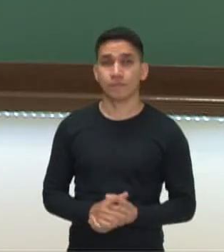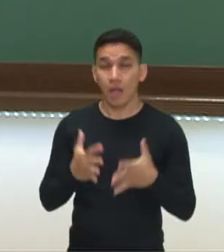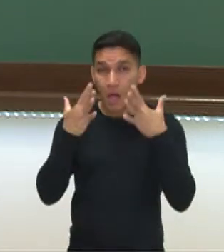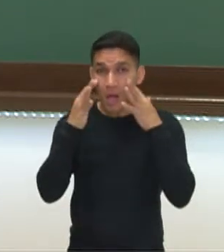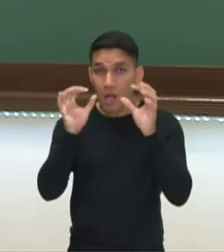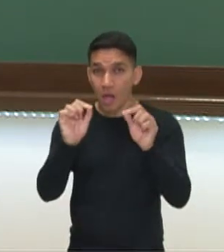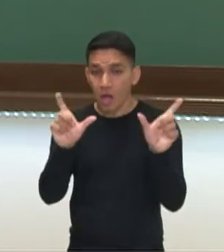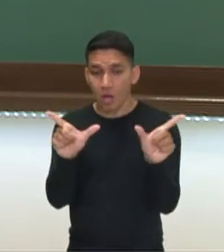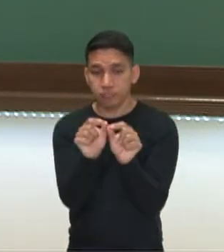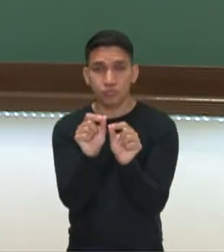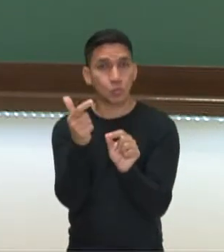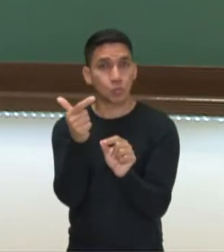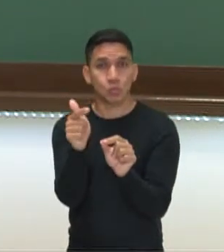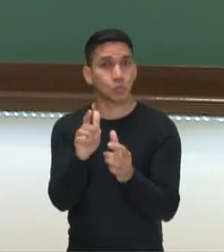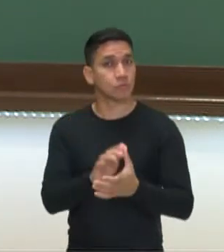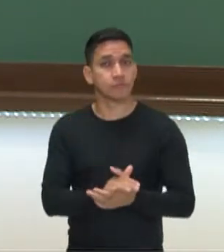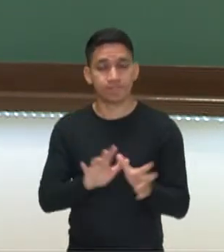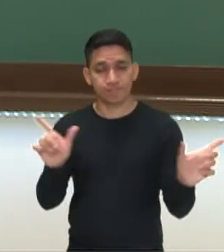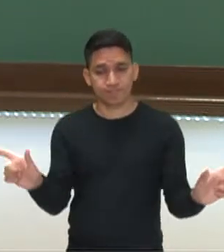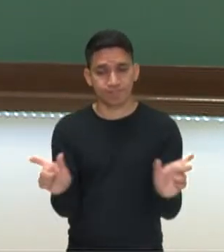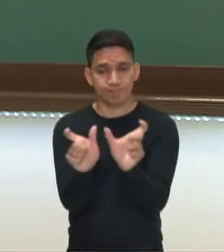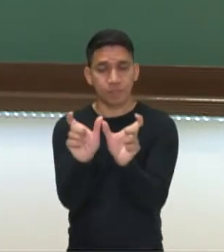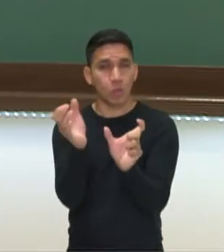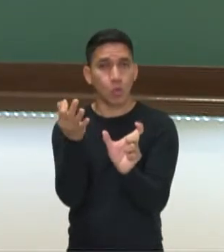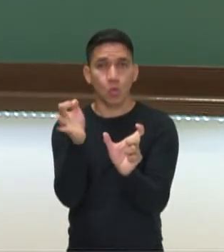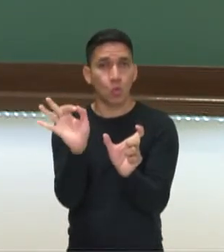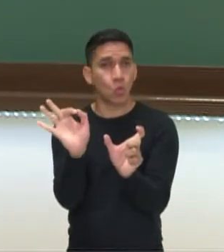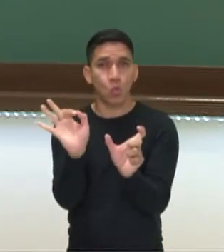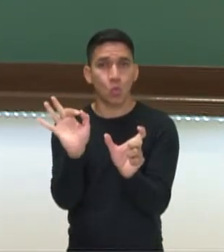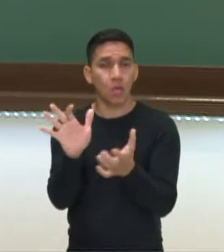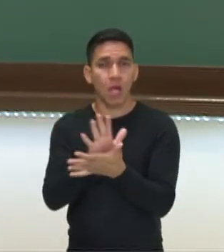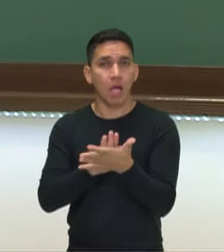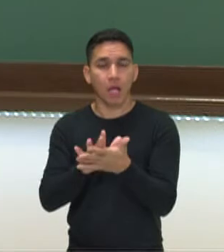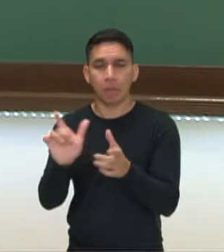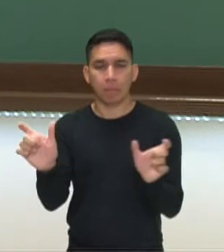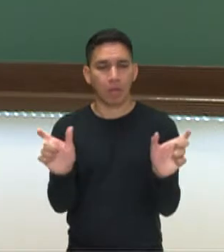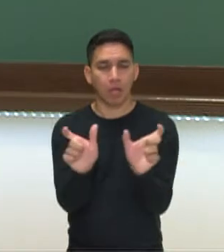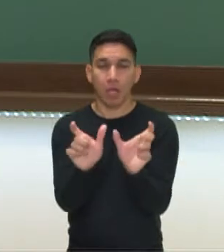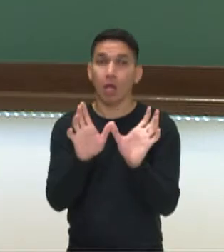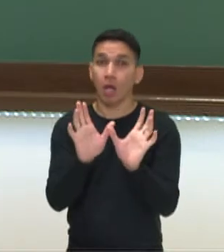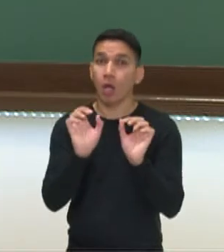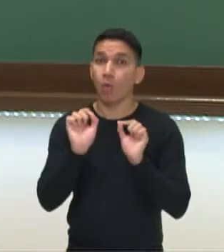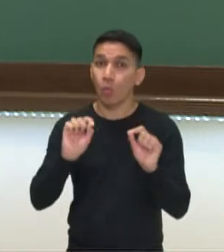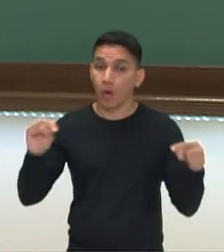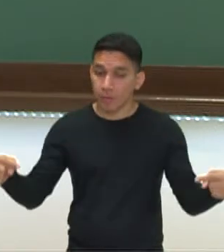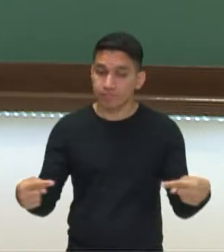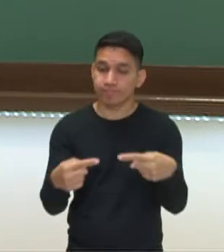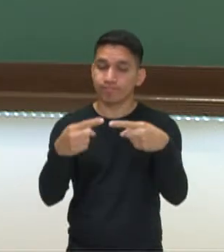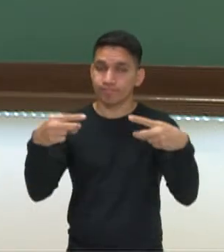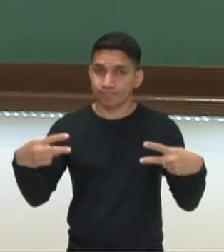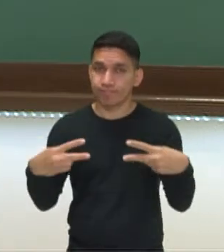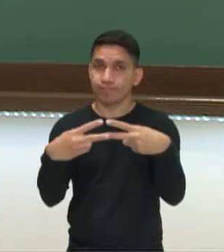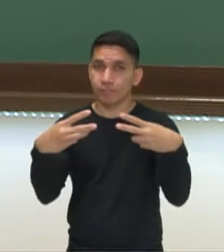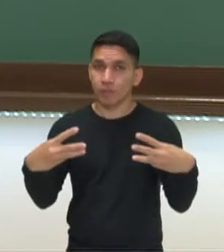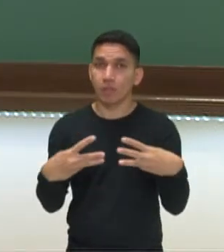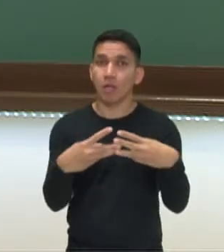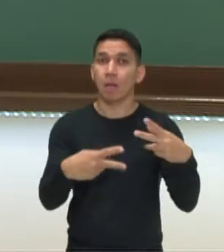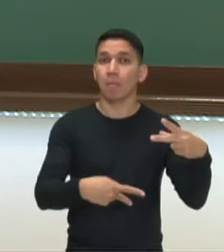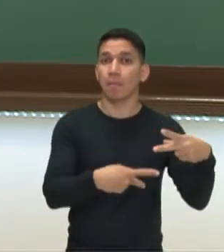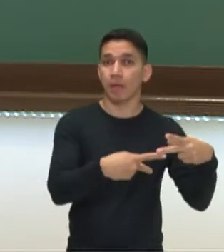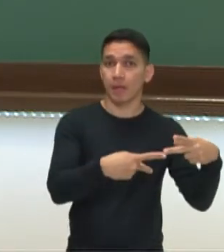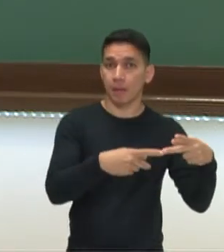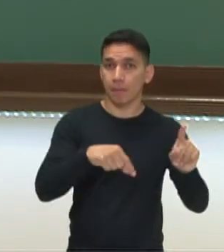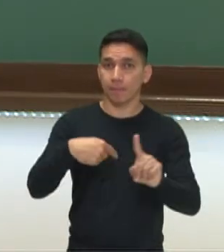há contração, não há junção de termos, palavras aí, e sim as combinações entre